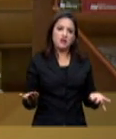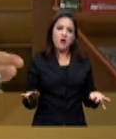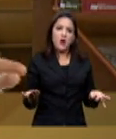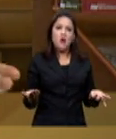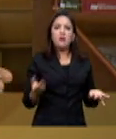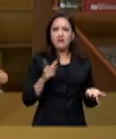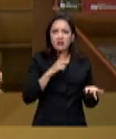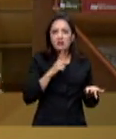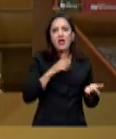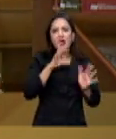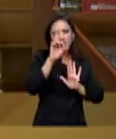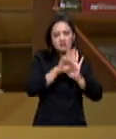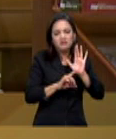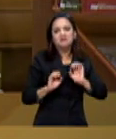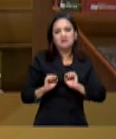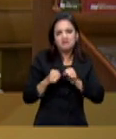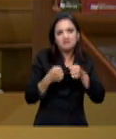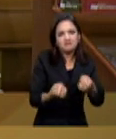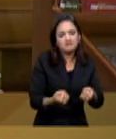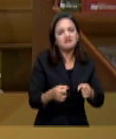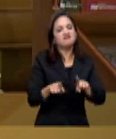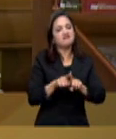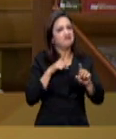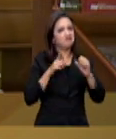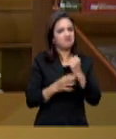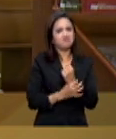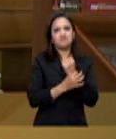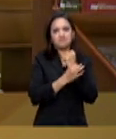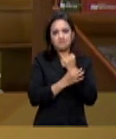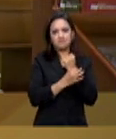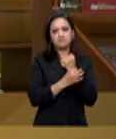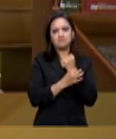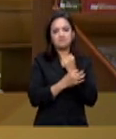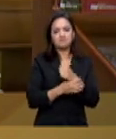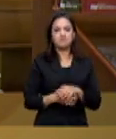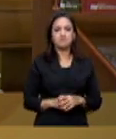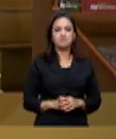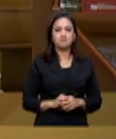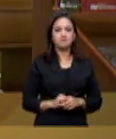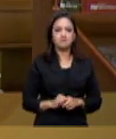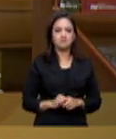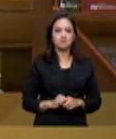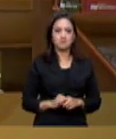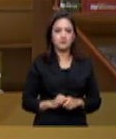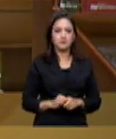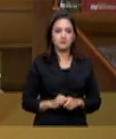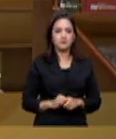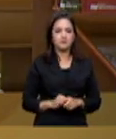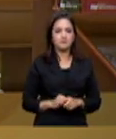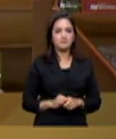à ampla defesa e ao contraditório também estão atendidos. Então, presidente, eu,